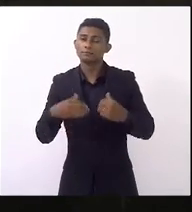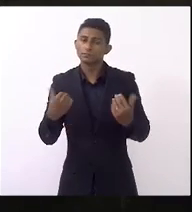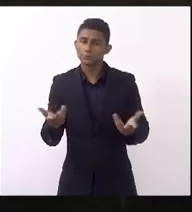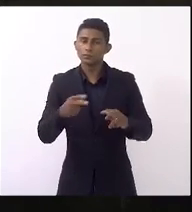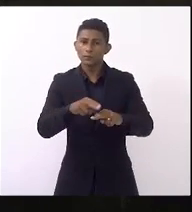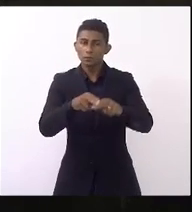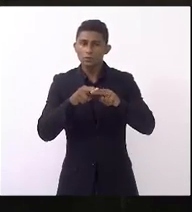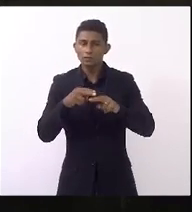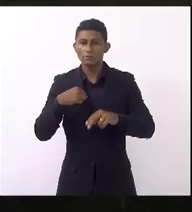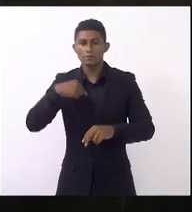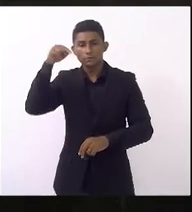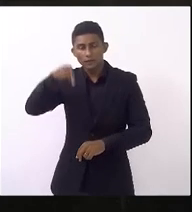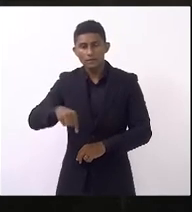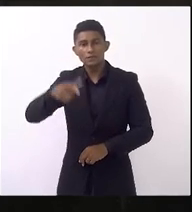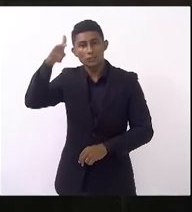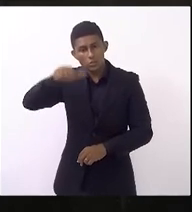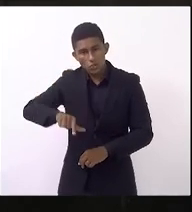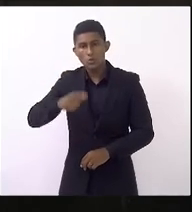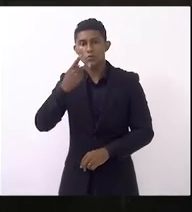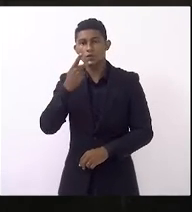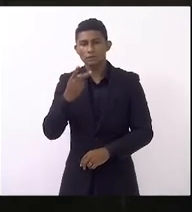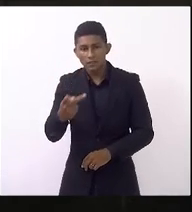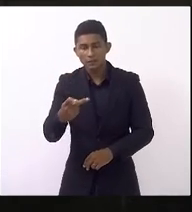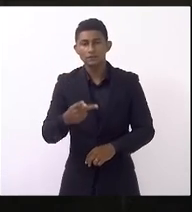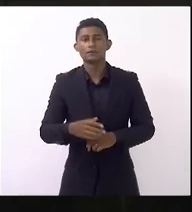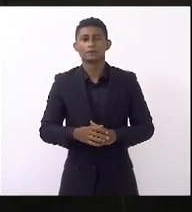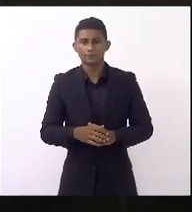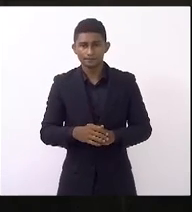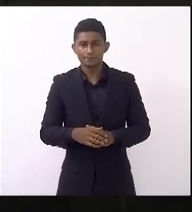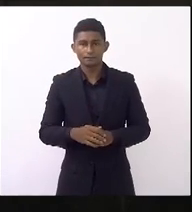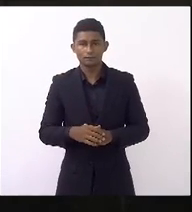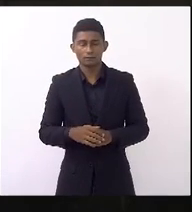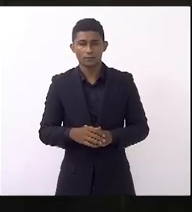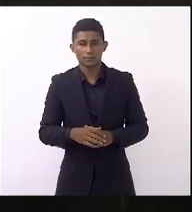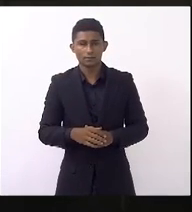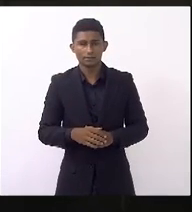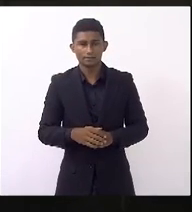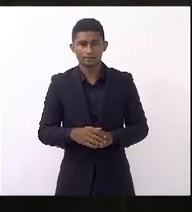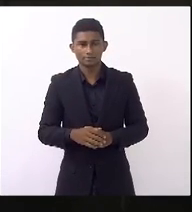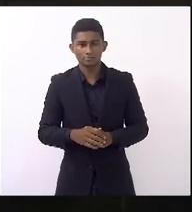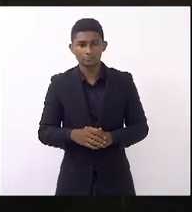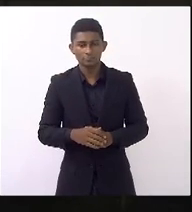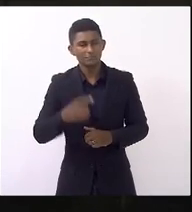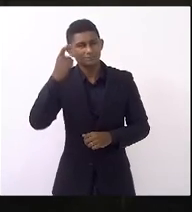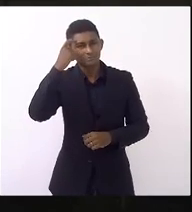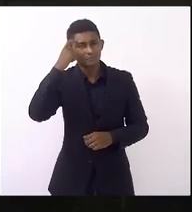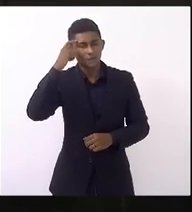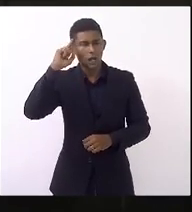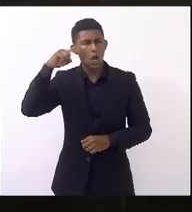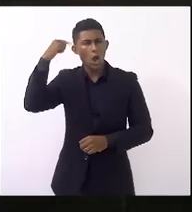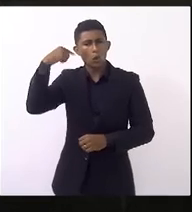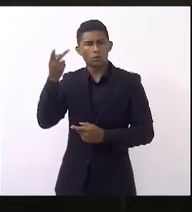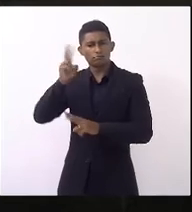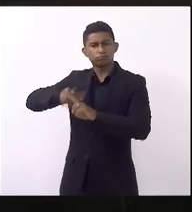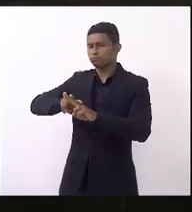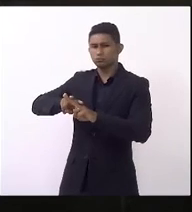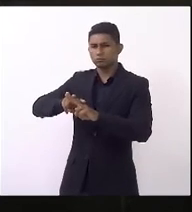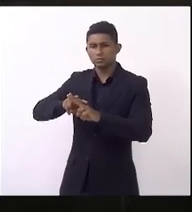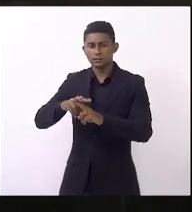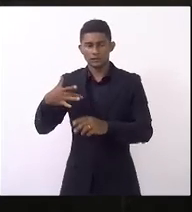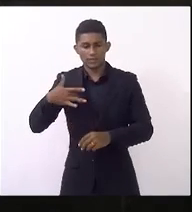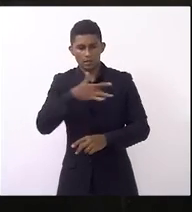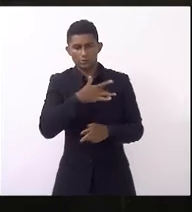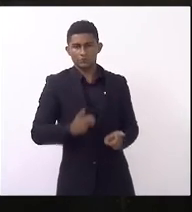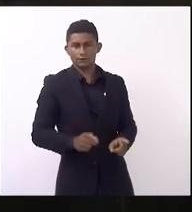aqui repetir, né, o mote que nos organiza, né, loucura não se prende, saúde não se vende, nem um